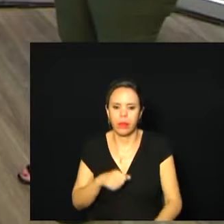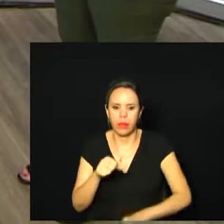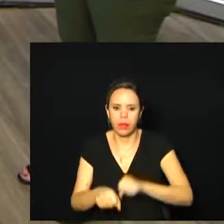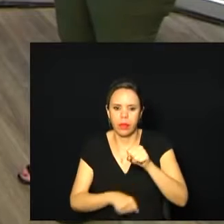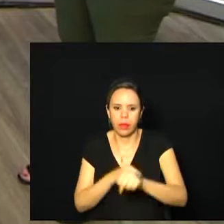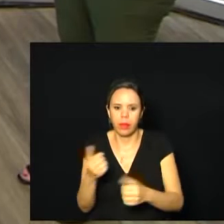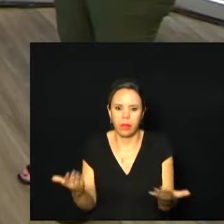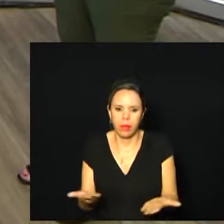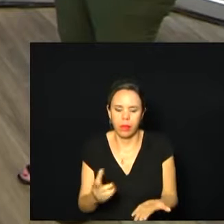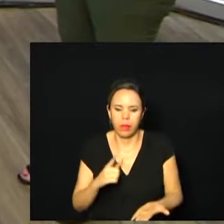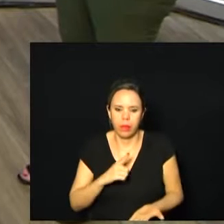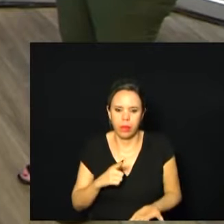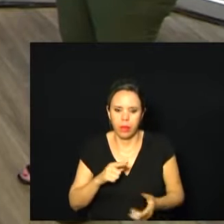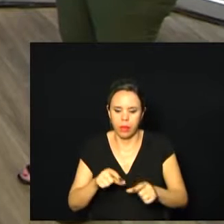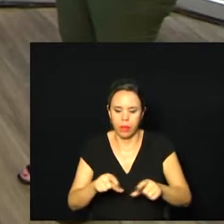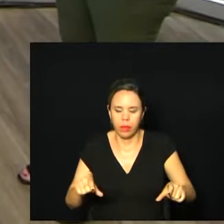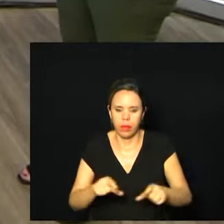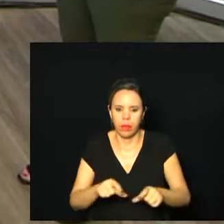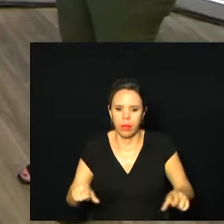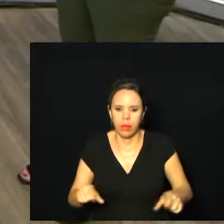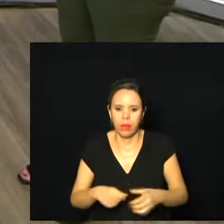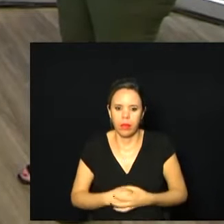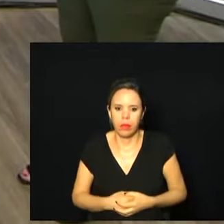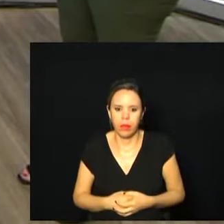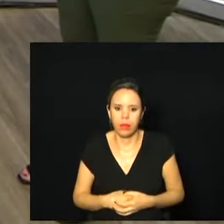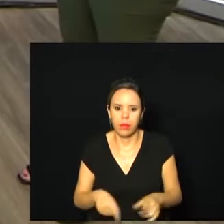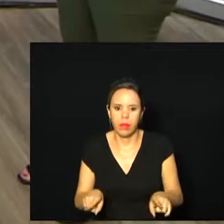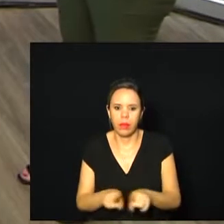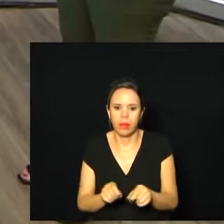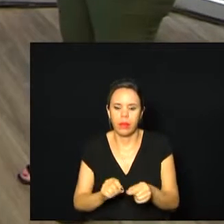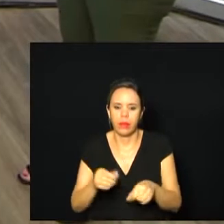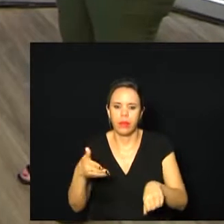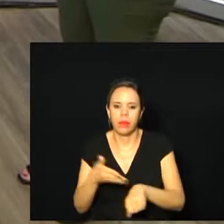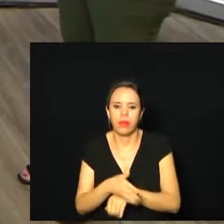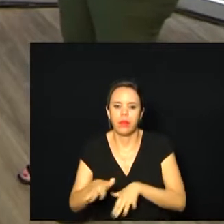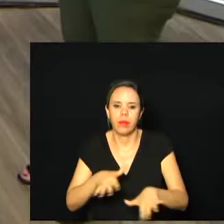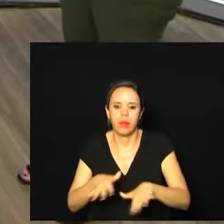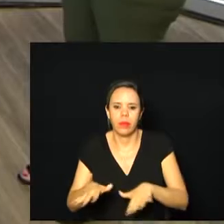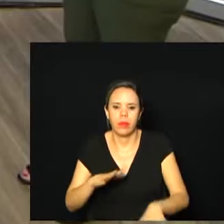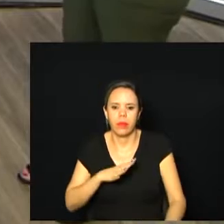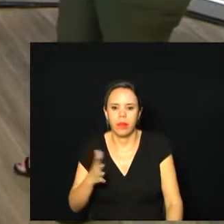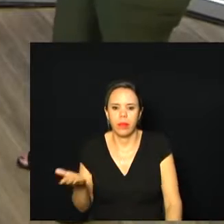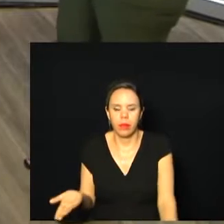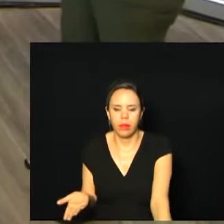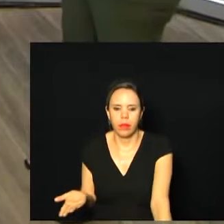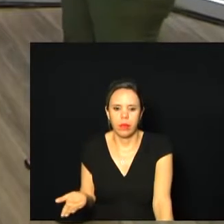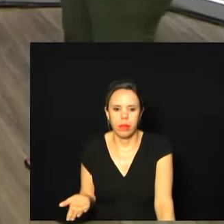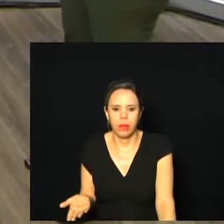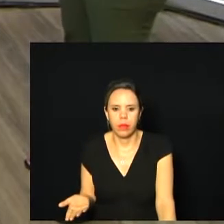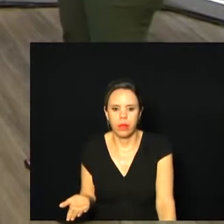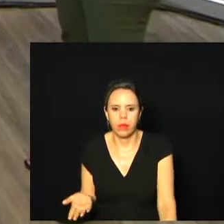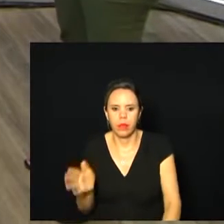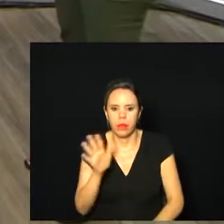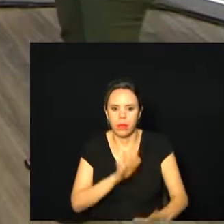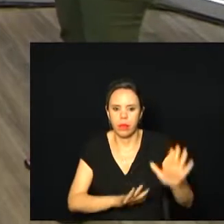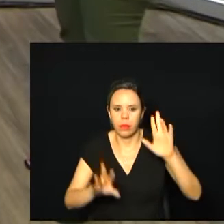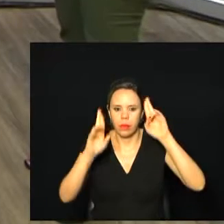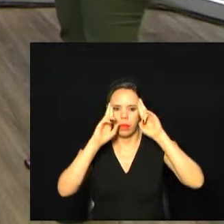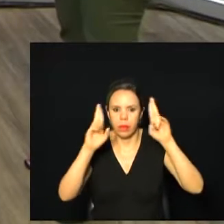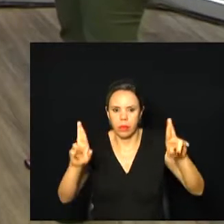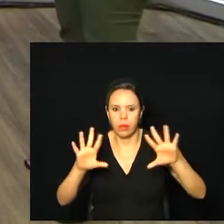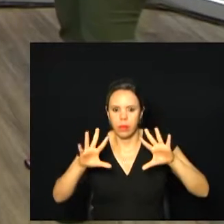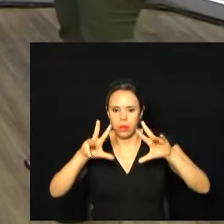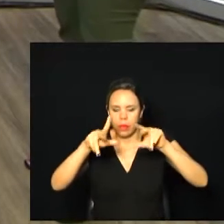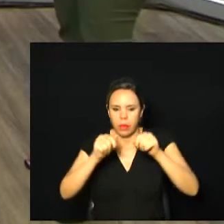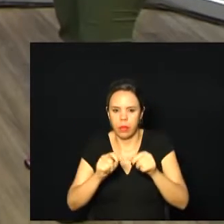que hoje a gente tem as faixas, as ciclovias, também fazem parte desse movimento aqui na cidade. Mais prudência, mais respeito, né?